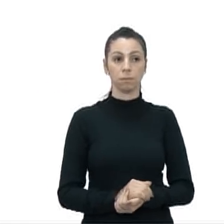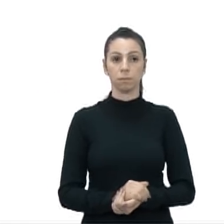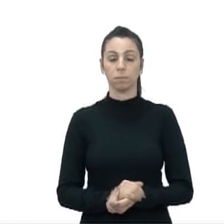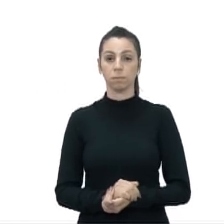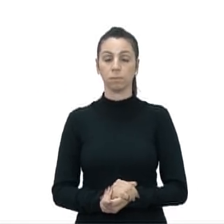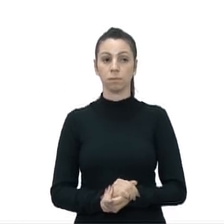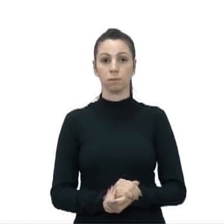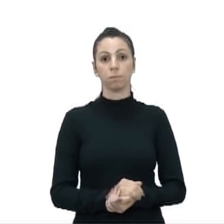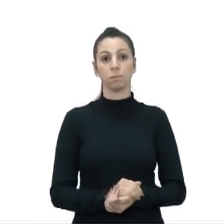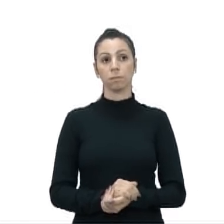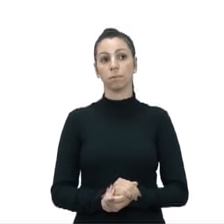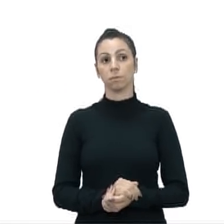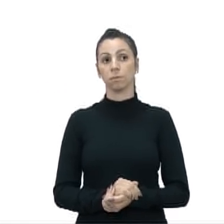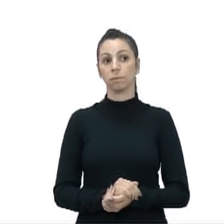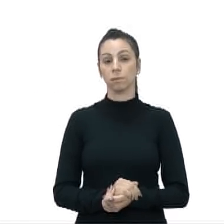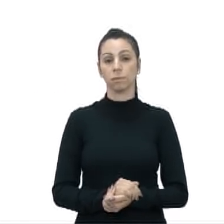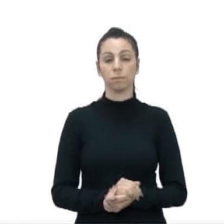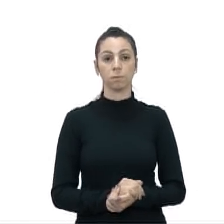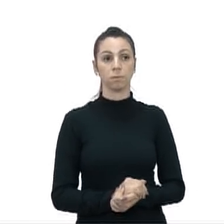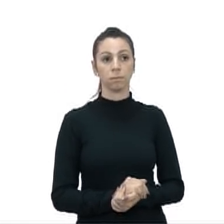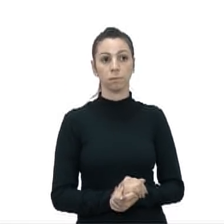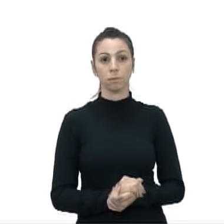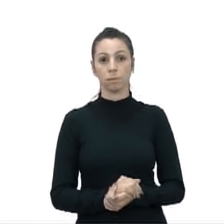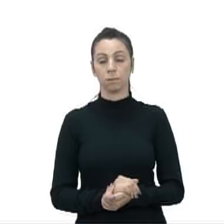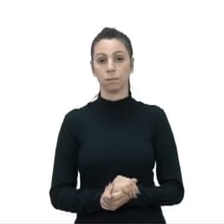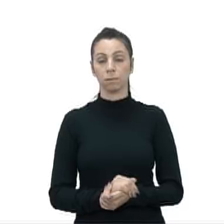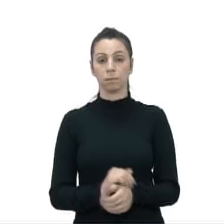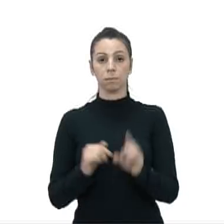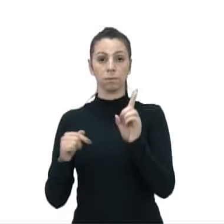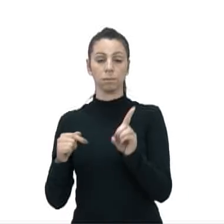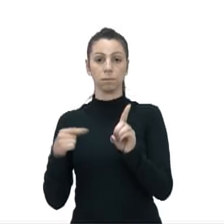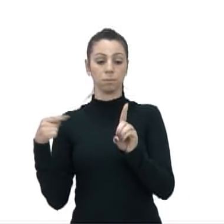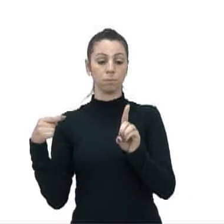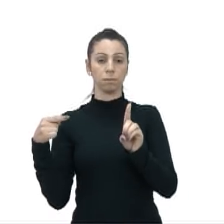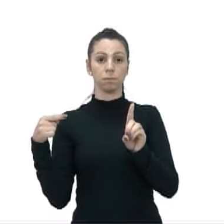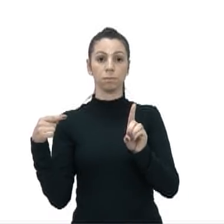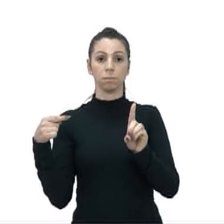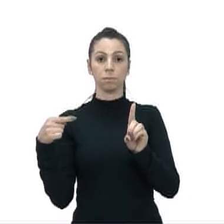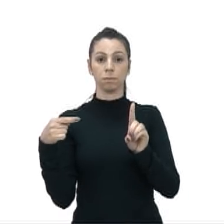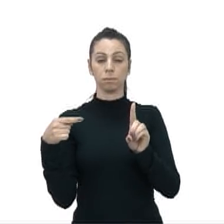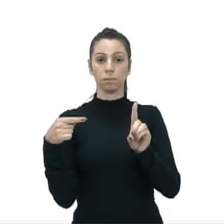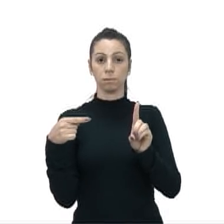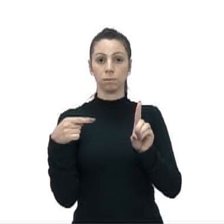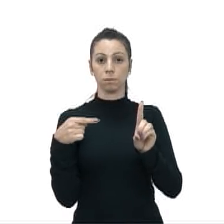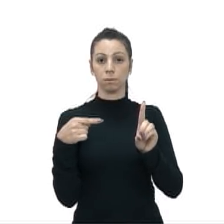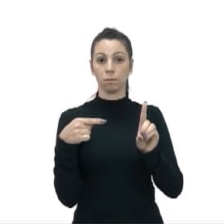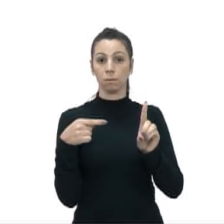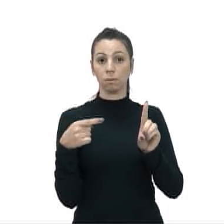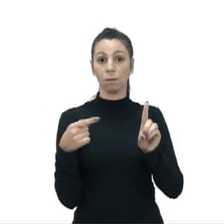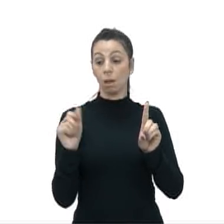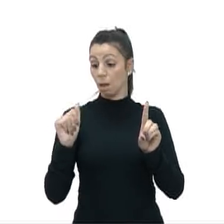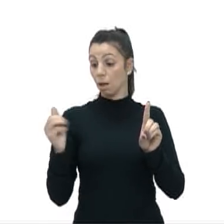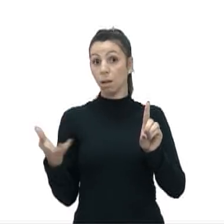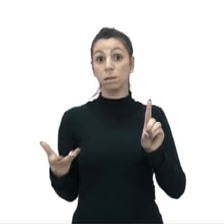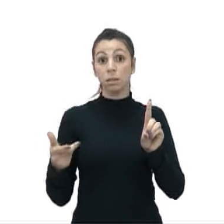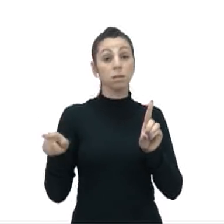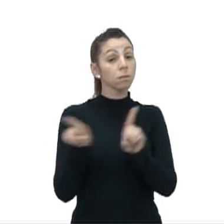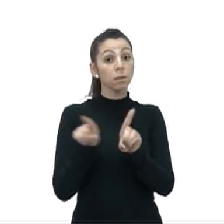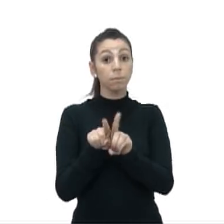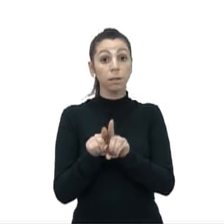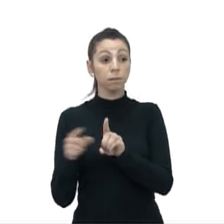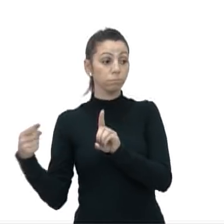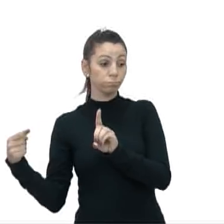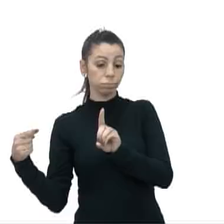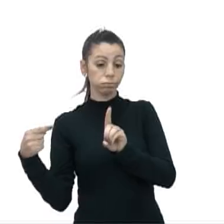movimento. Gente, se a força resultante está apontada para a direita, o vetor aceleração também vai estar apontada para essa mesma